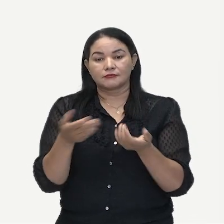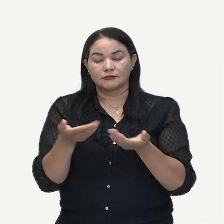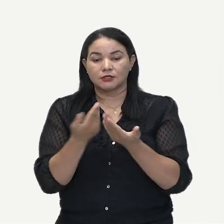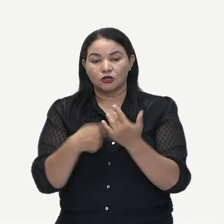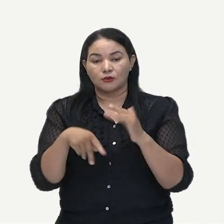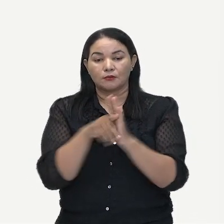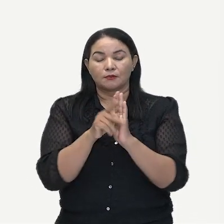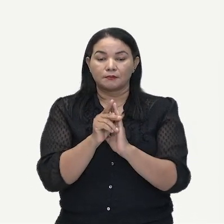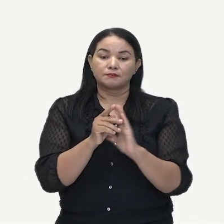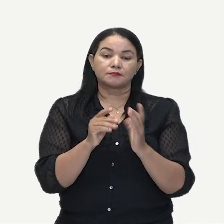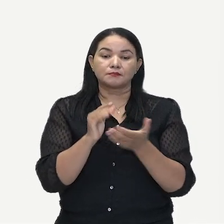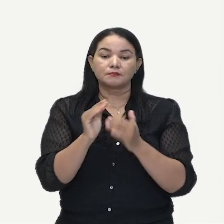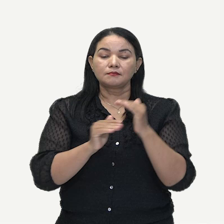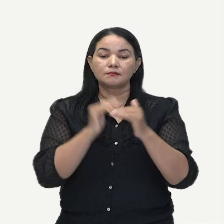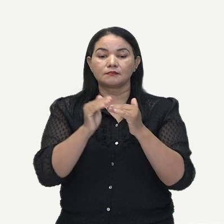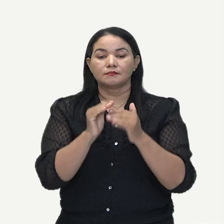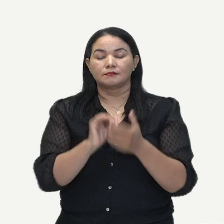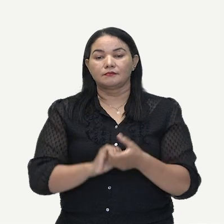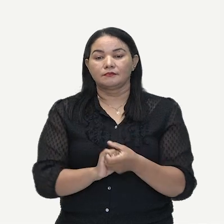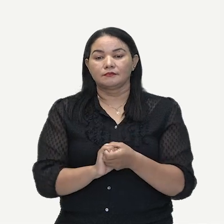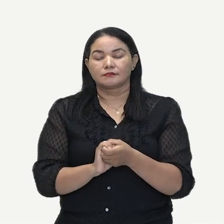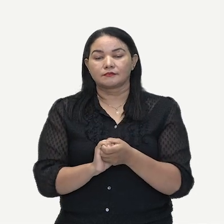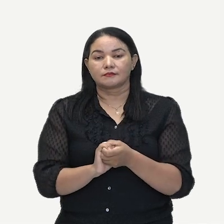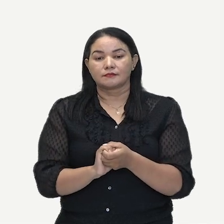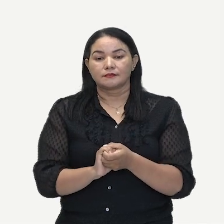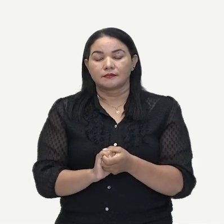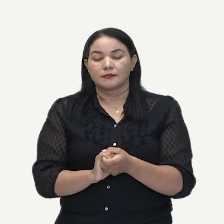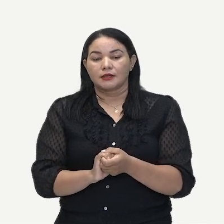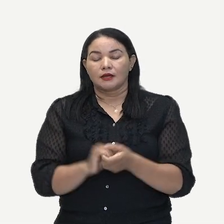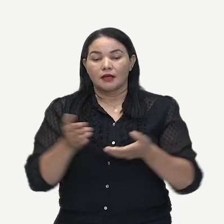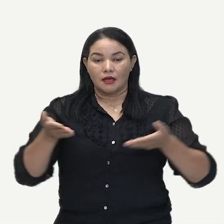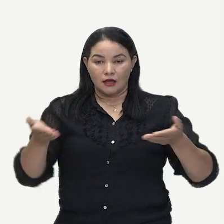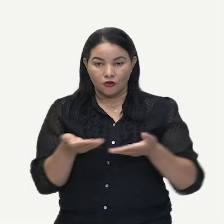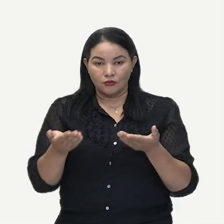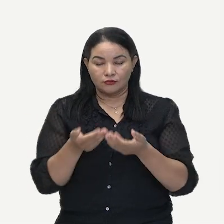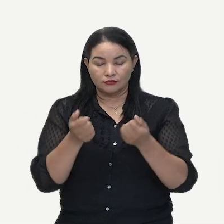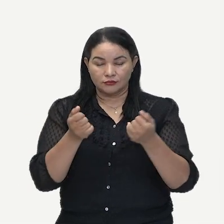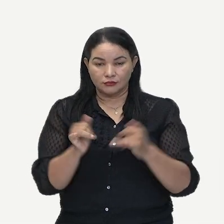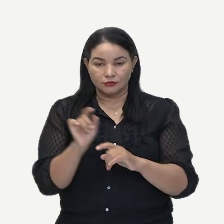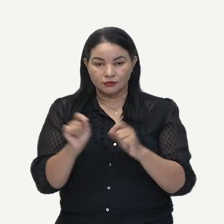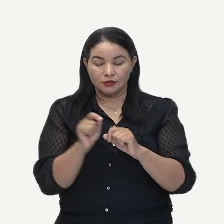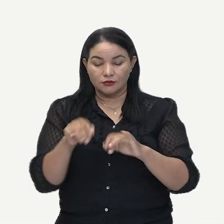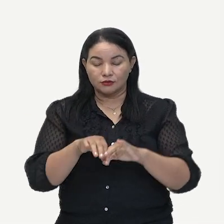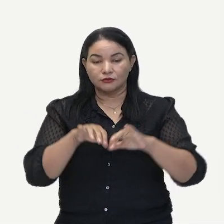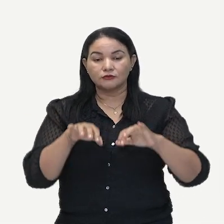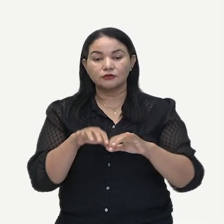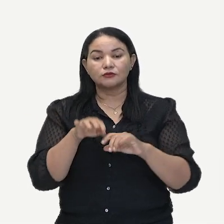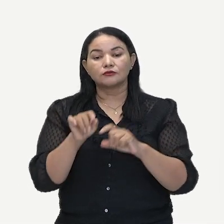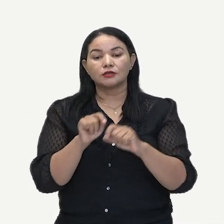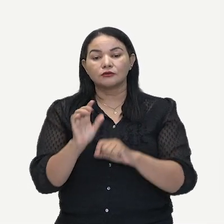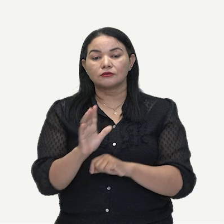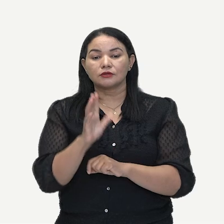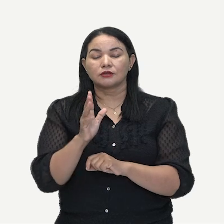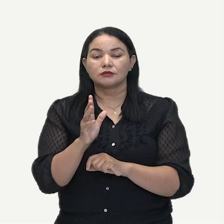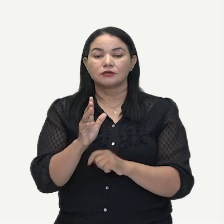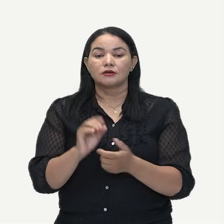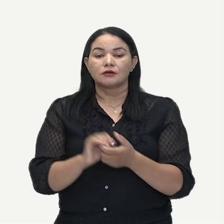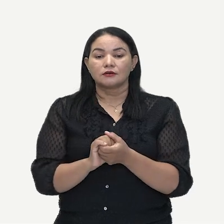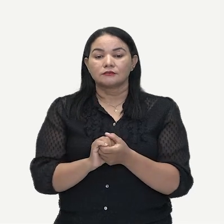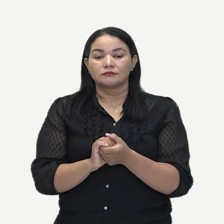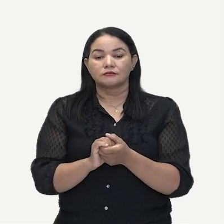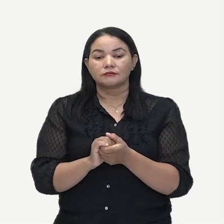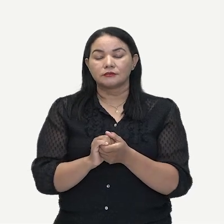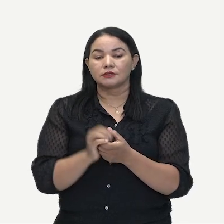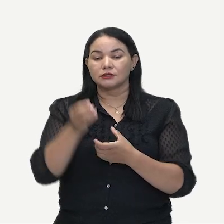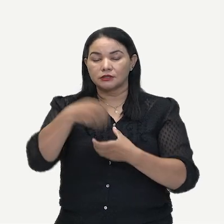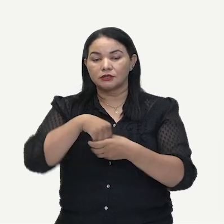grupos emergentes. Ok? E agora a gente vai verificar essa divisão que vai acontecer bem entre